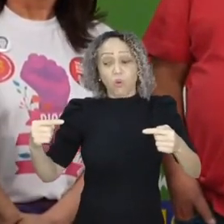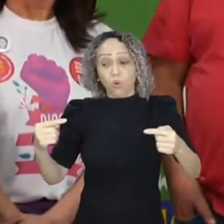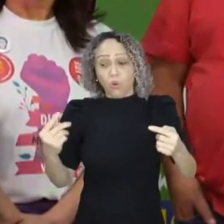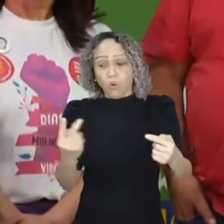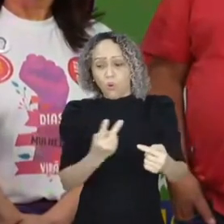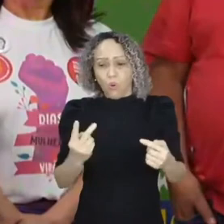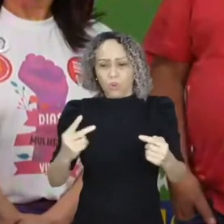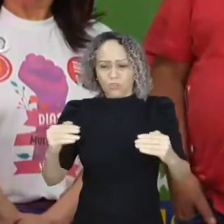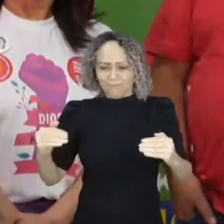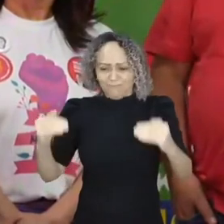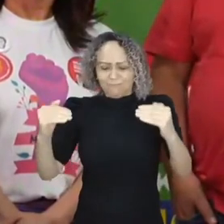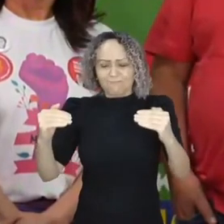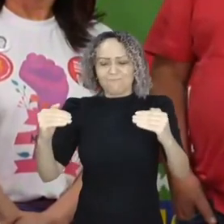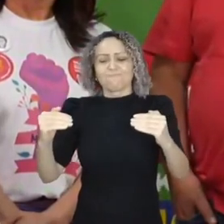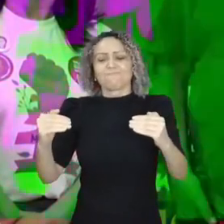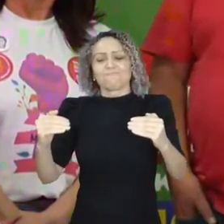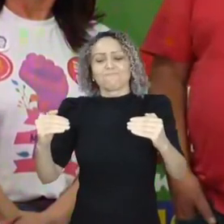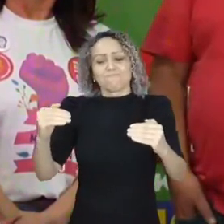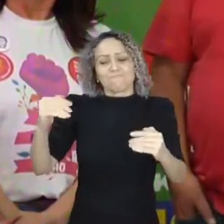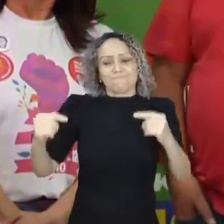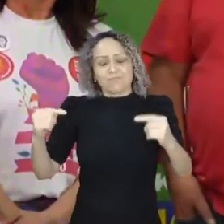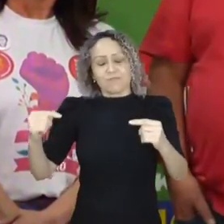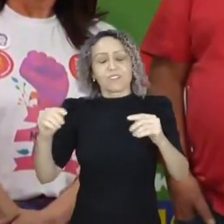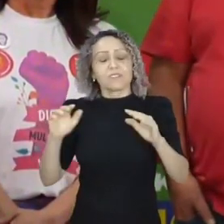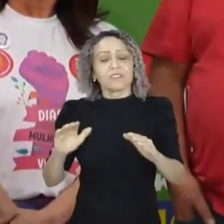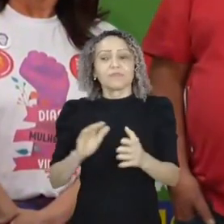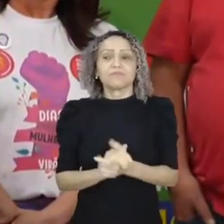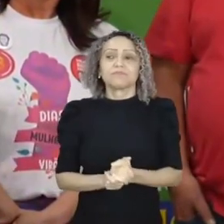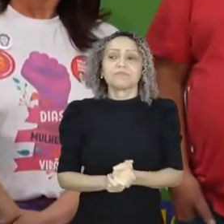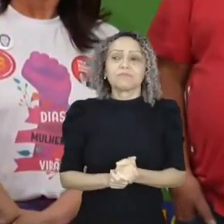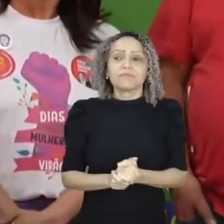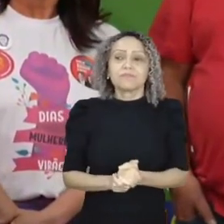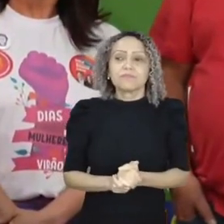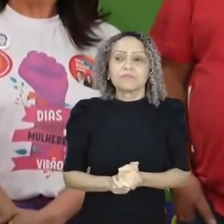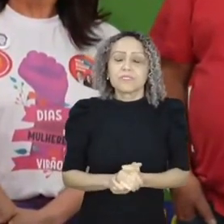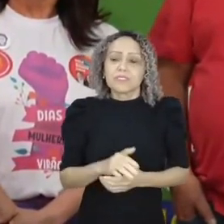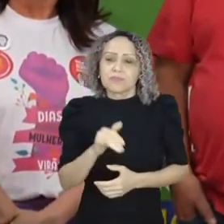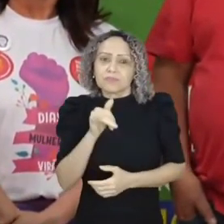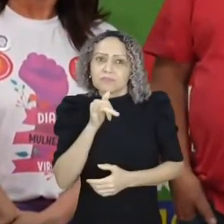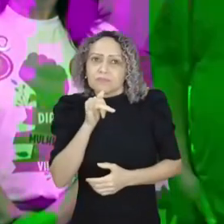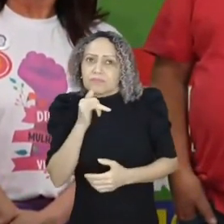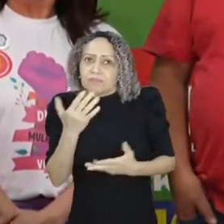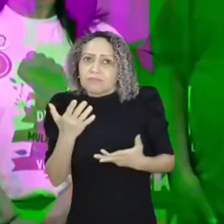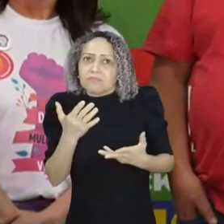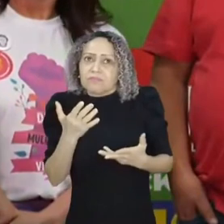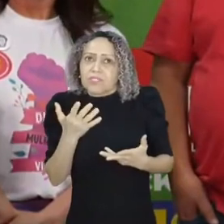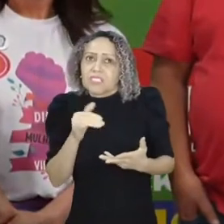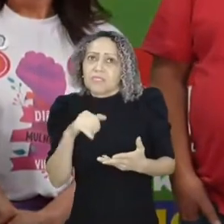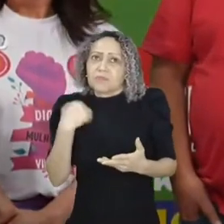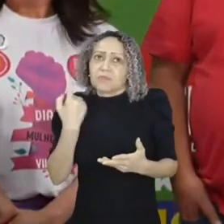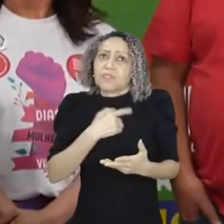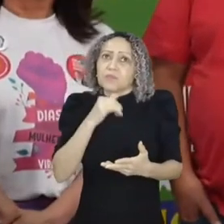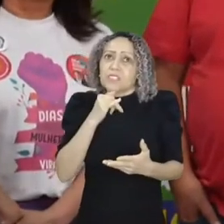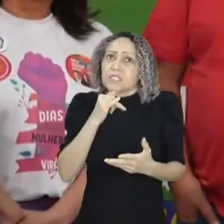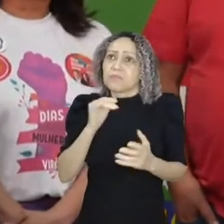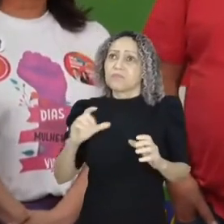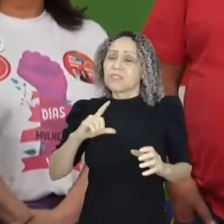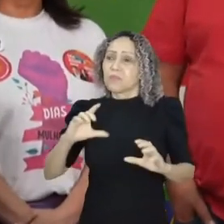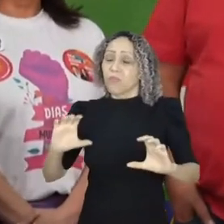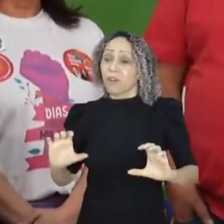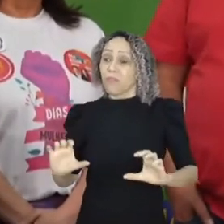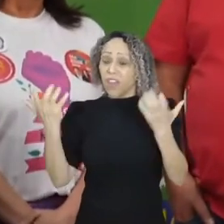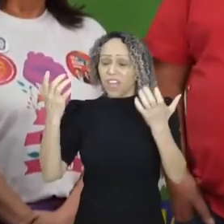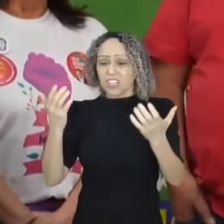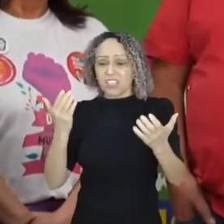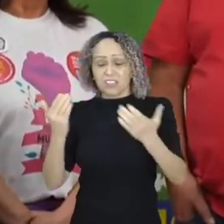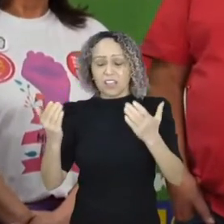É que a gente vai tentar ver as pessoas que não compareceram para votar, as pessoas que por qualquer razão anularam o